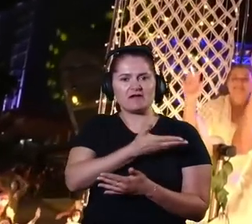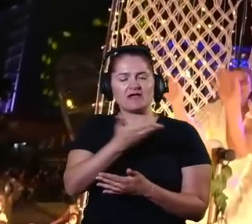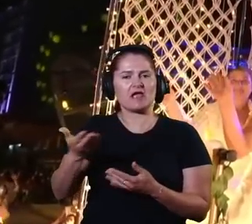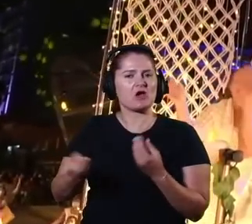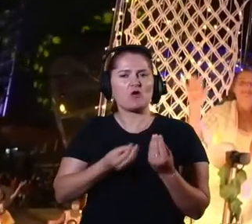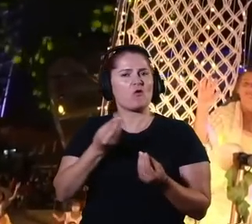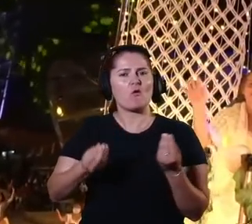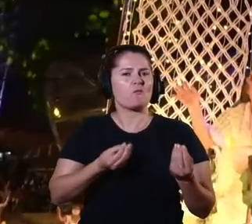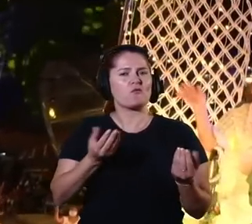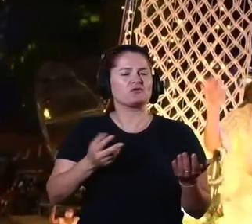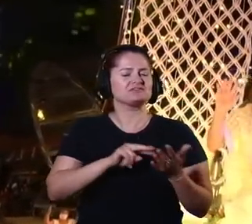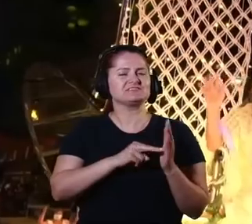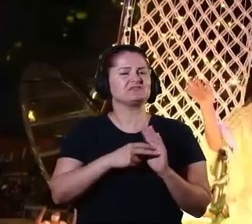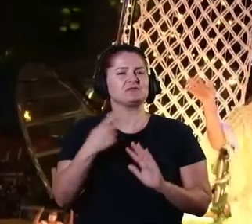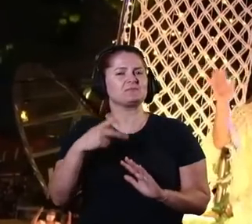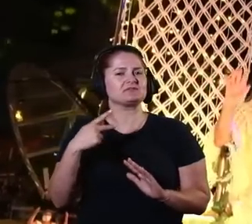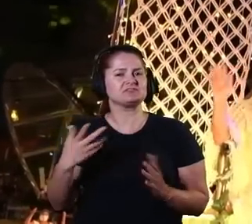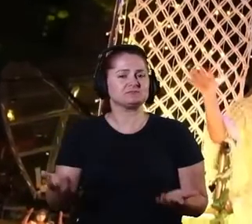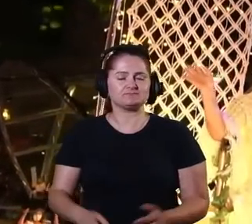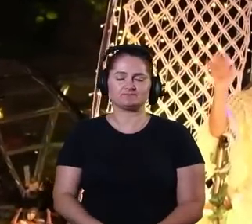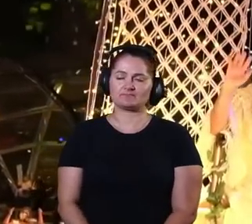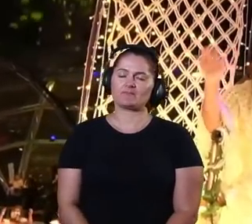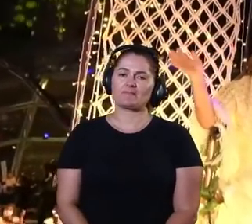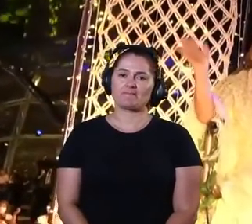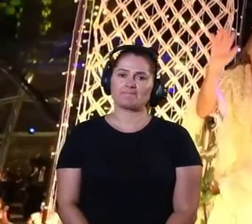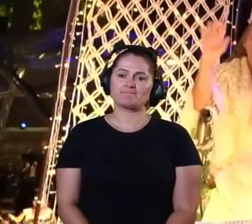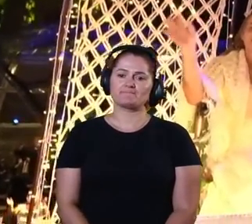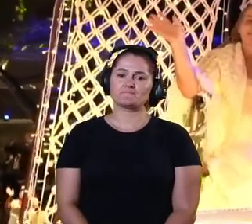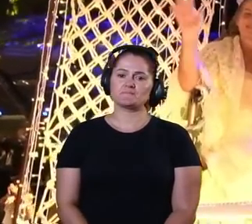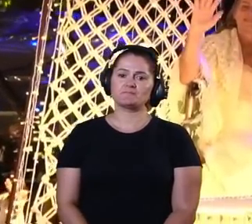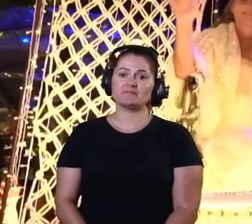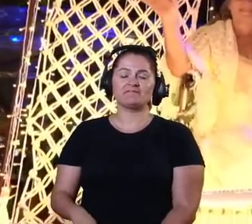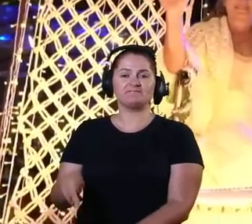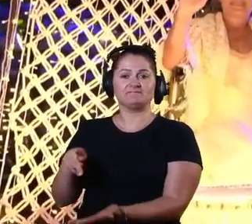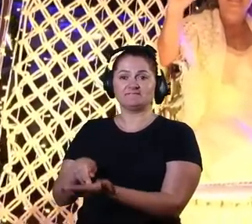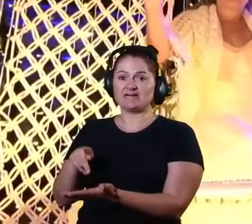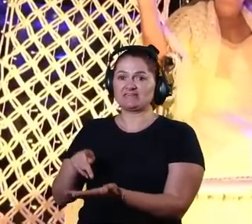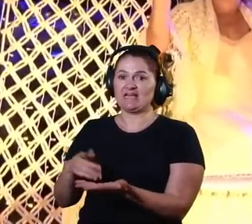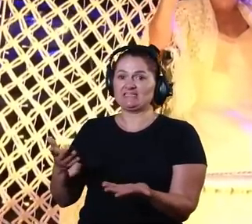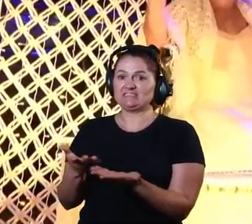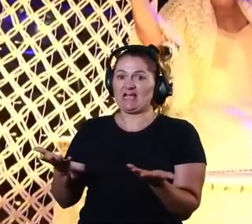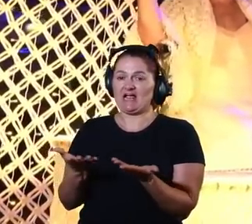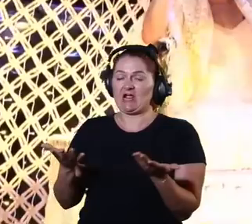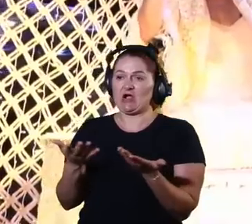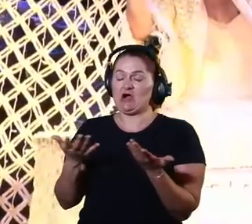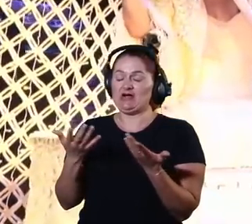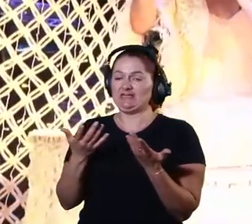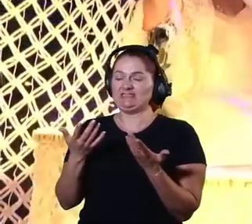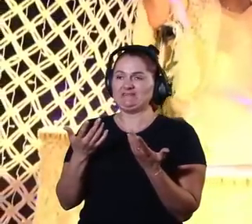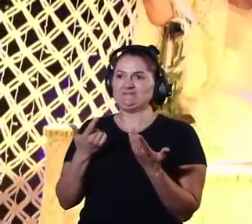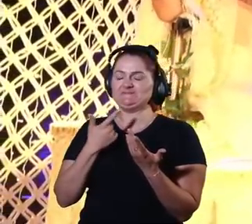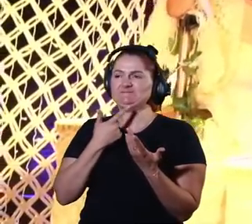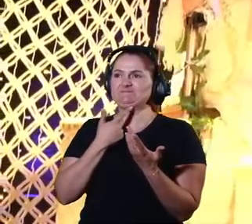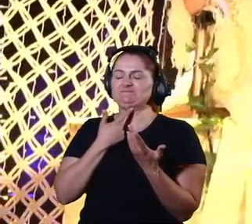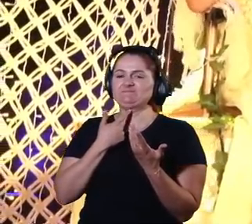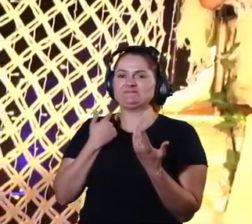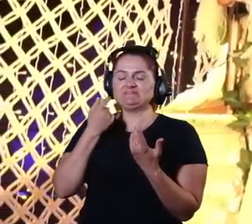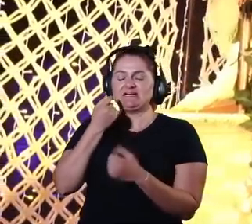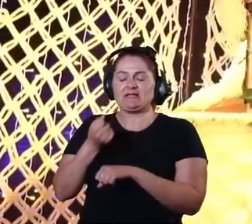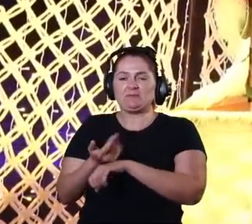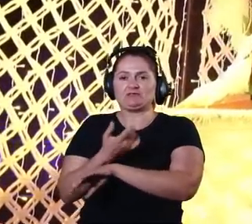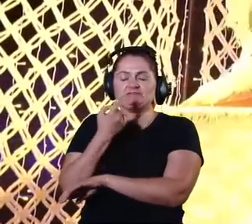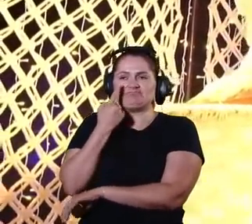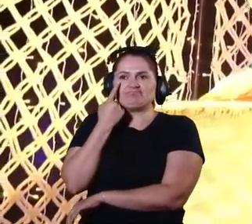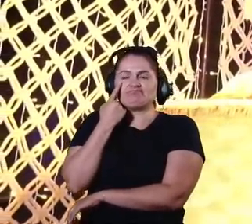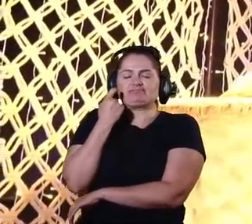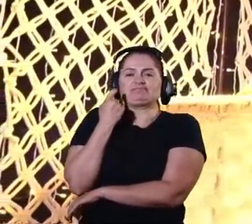parece, Kátia? Representam vocês, né? É, aqui embargando a voz agora, porque as lágrimas estão correndo, né? Eu me vejo no lugar delas,